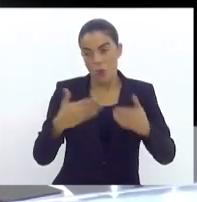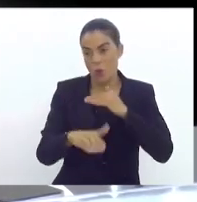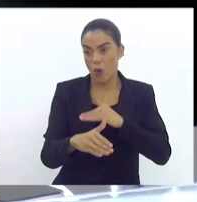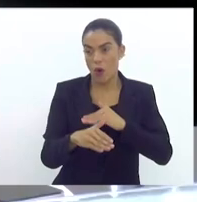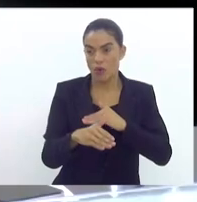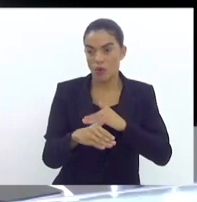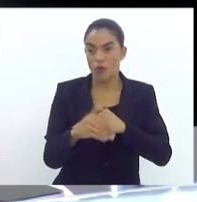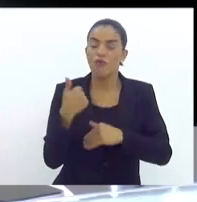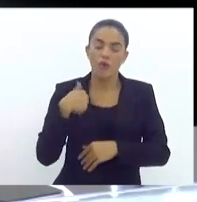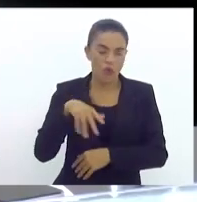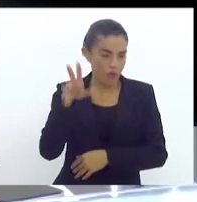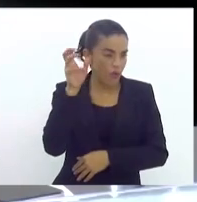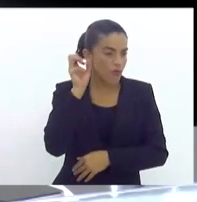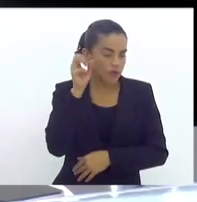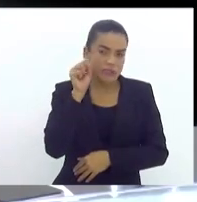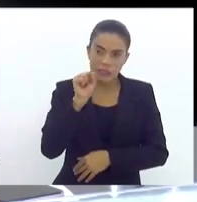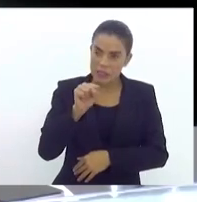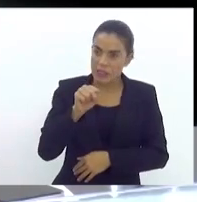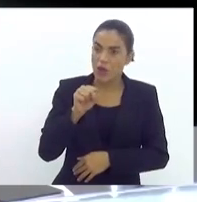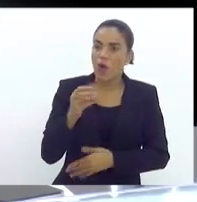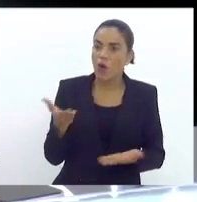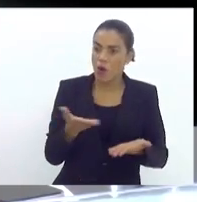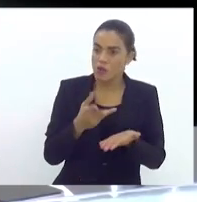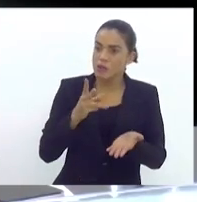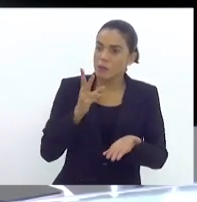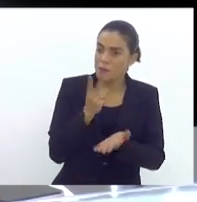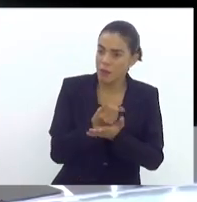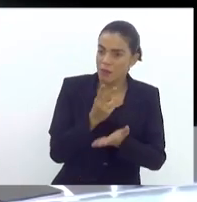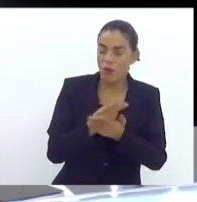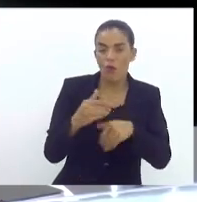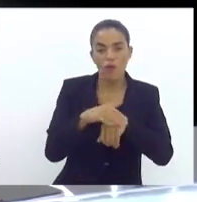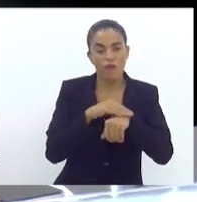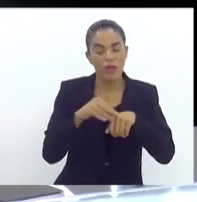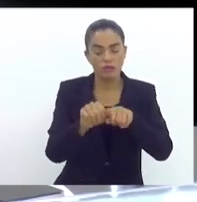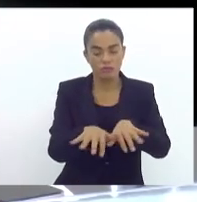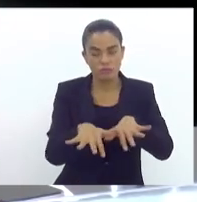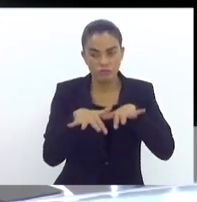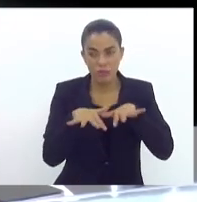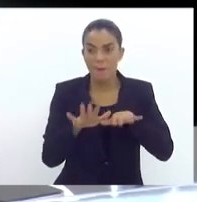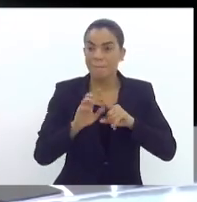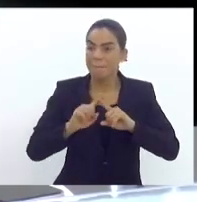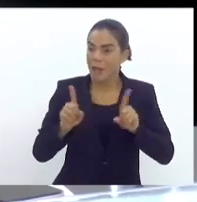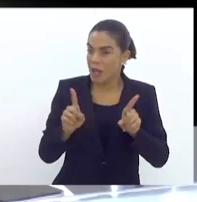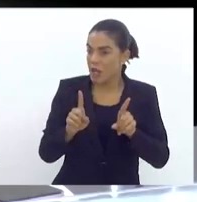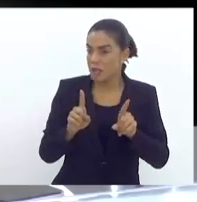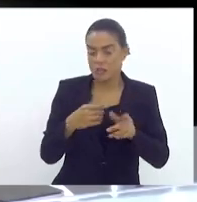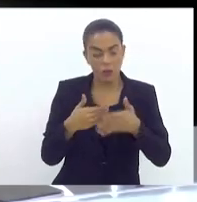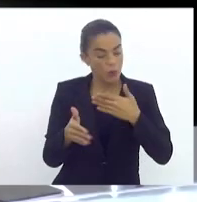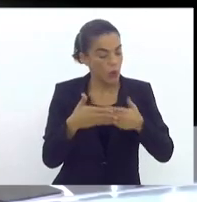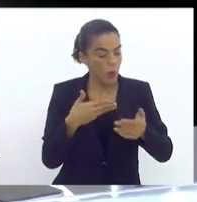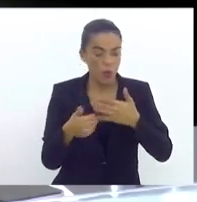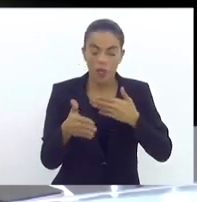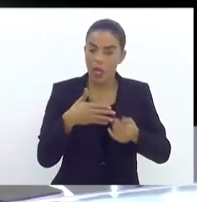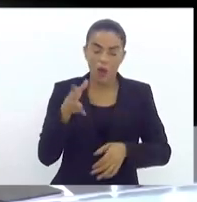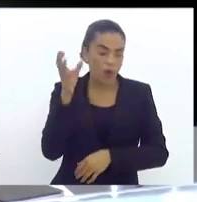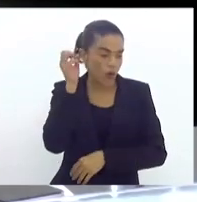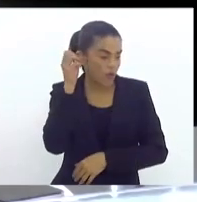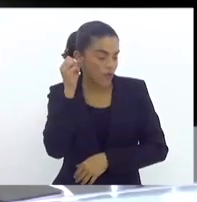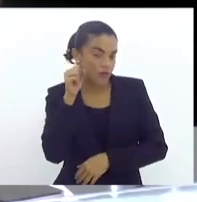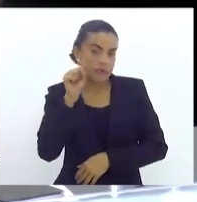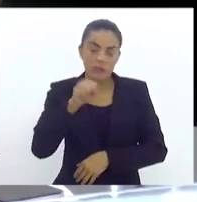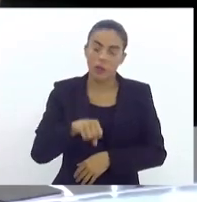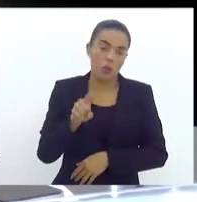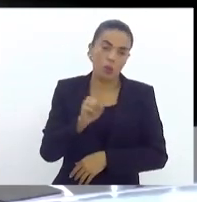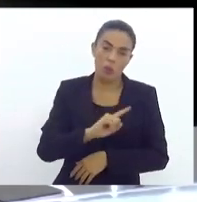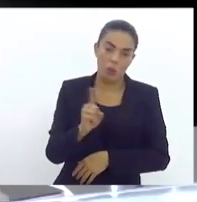ouvir E hoje mesmo em plenário conversa com vossa excelência mas de antemão independente da escuta a